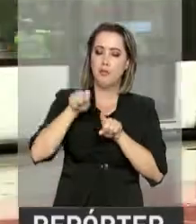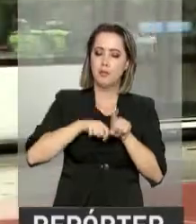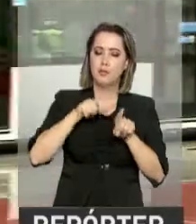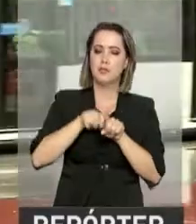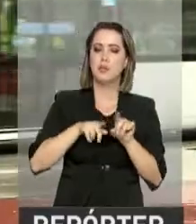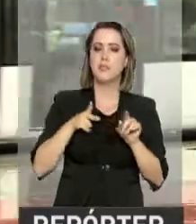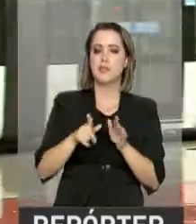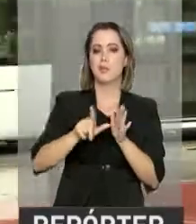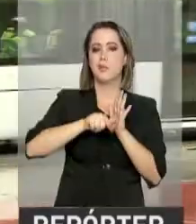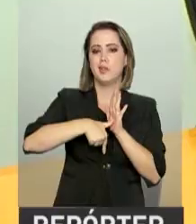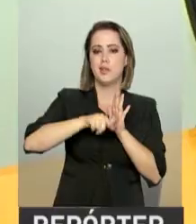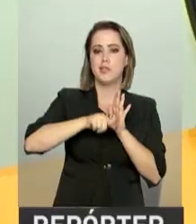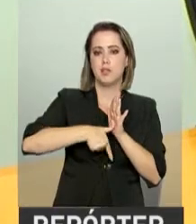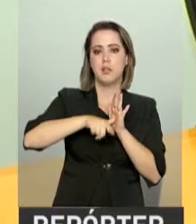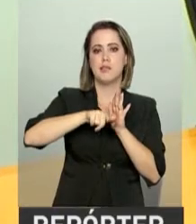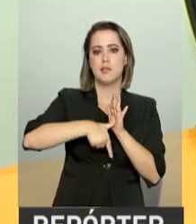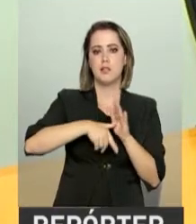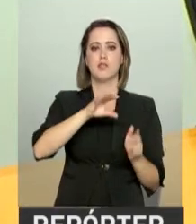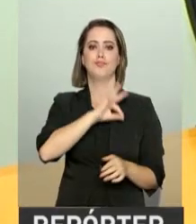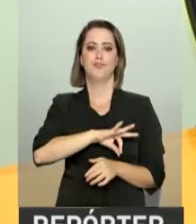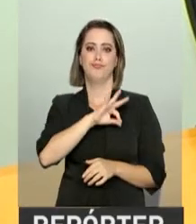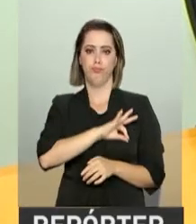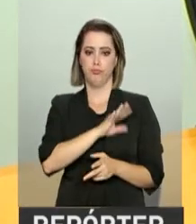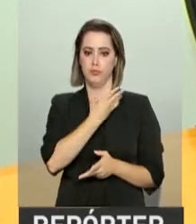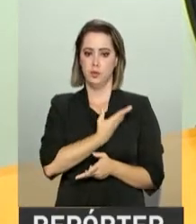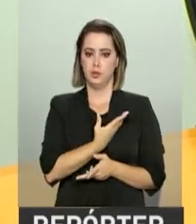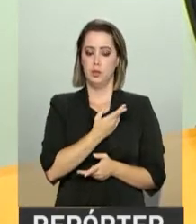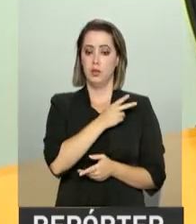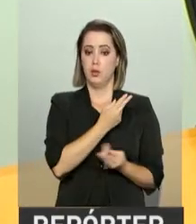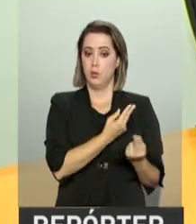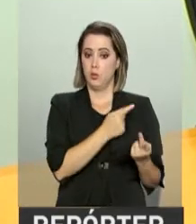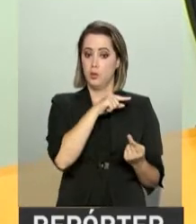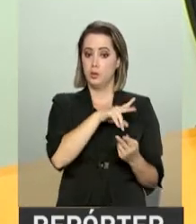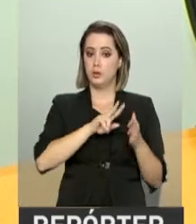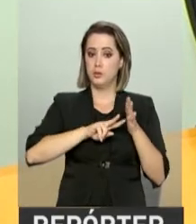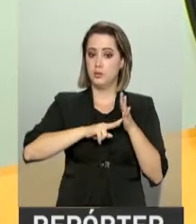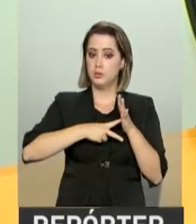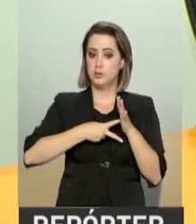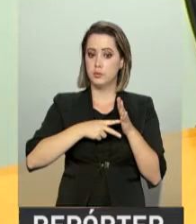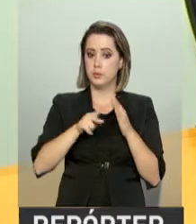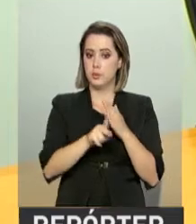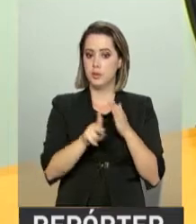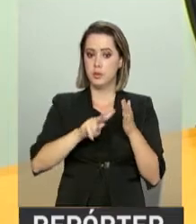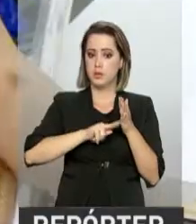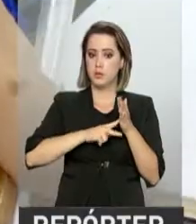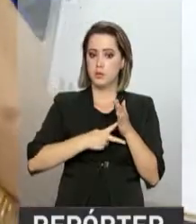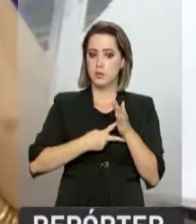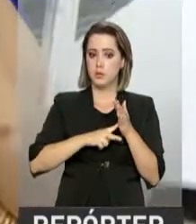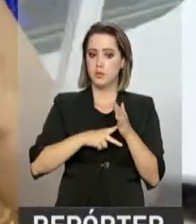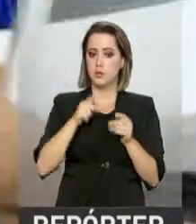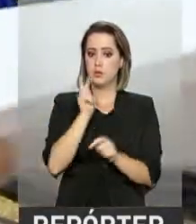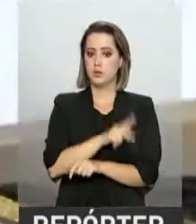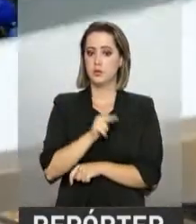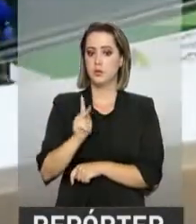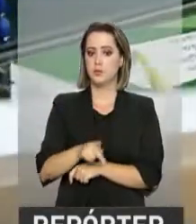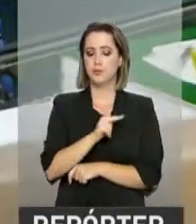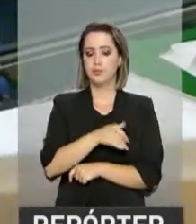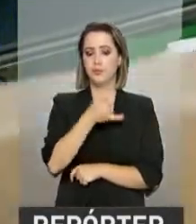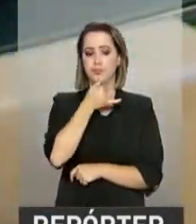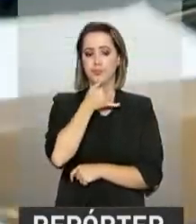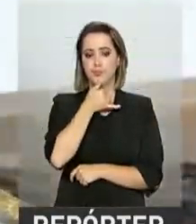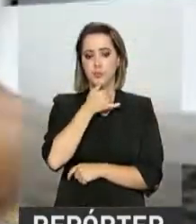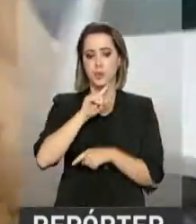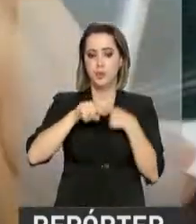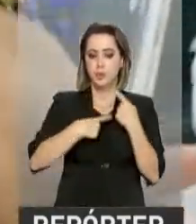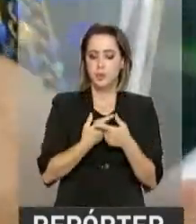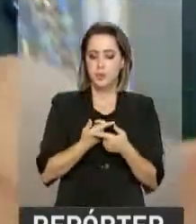no pagamento dos servidores, como Terezinha. A presidente do Sindicato de Professores Públicos do Estado agora lamenta que, depois de